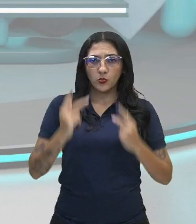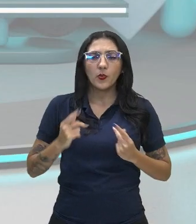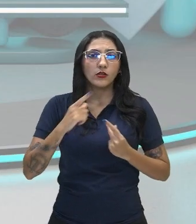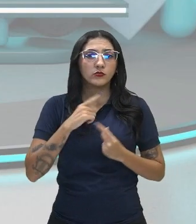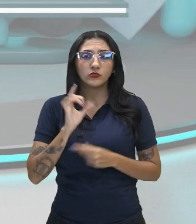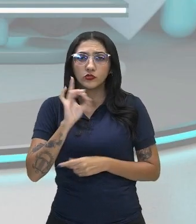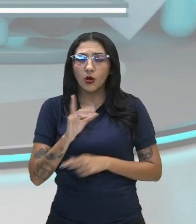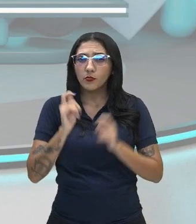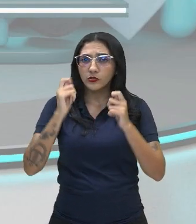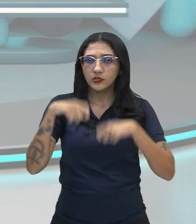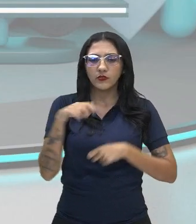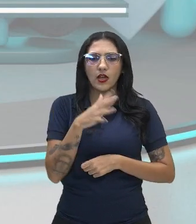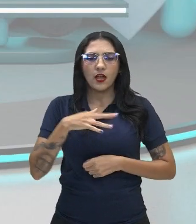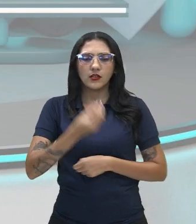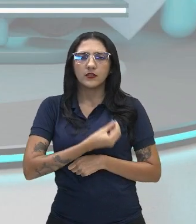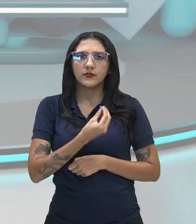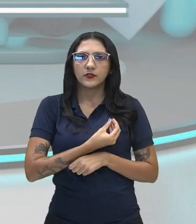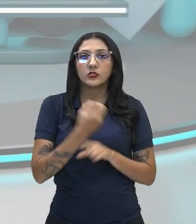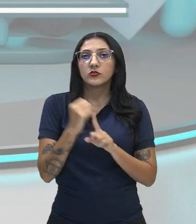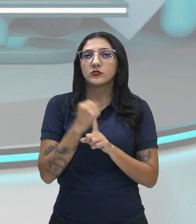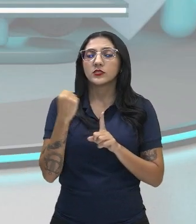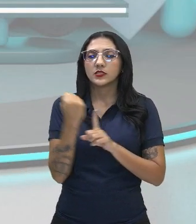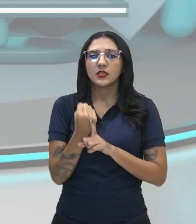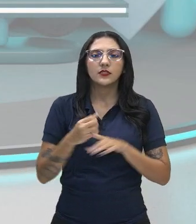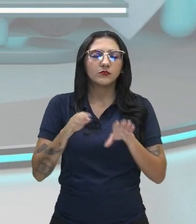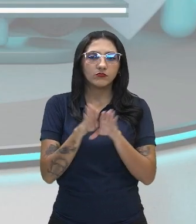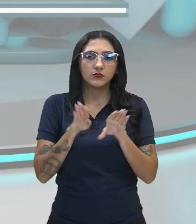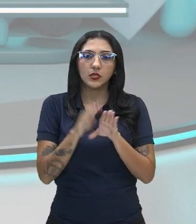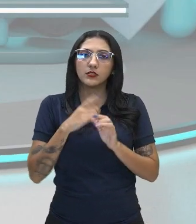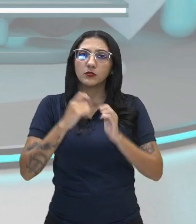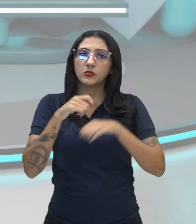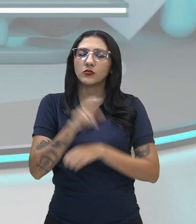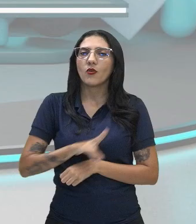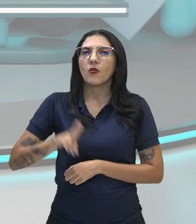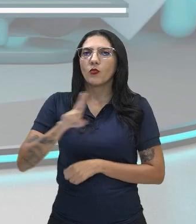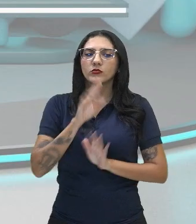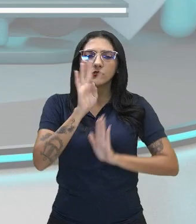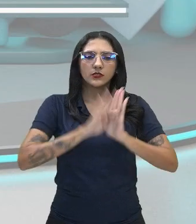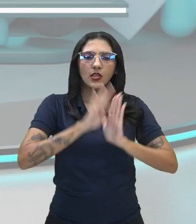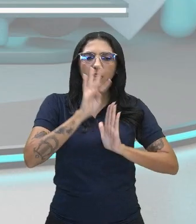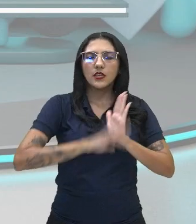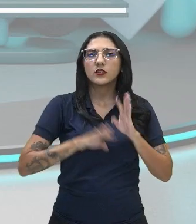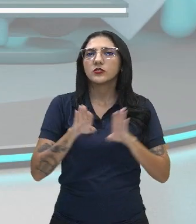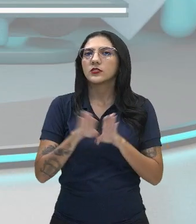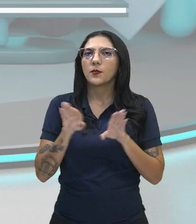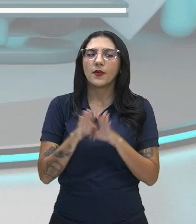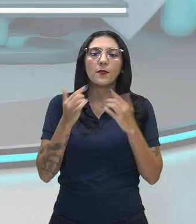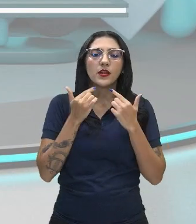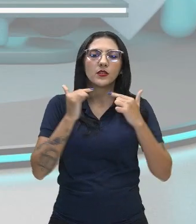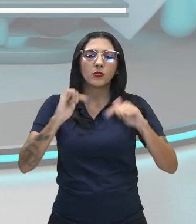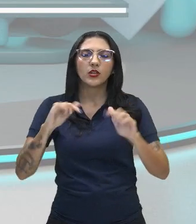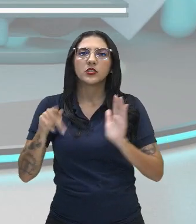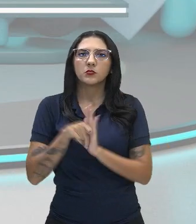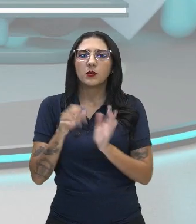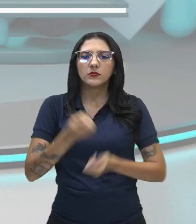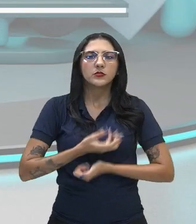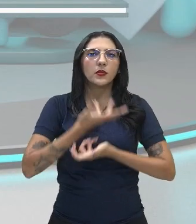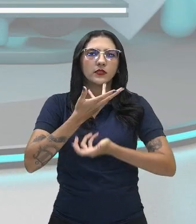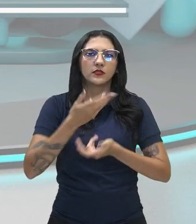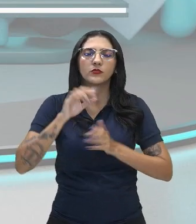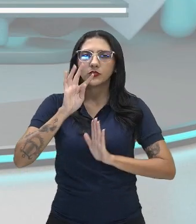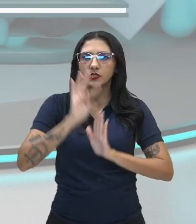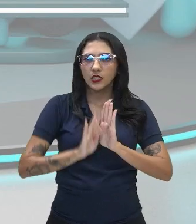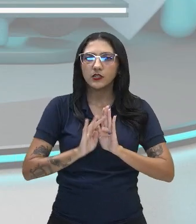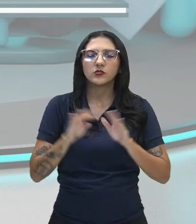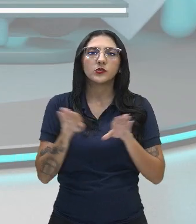convive em sociedade mediatizado pelos textos, pela linguagem expressa nos textos,